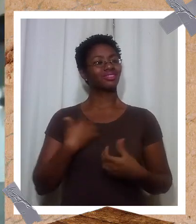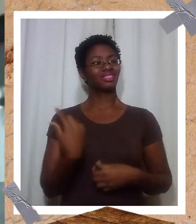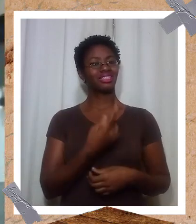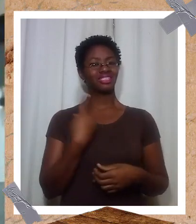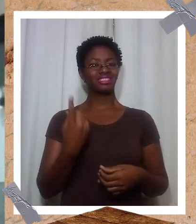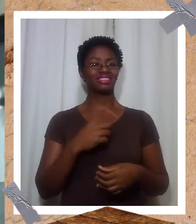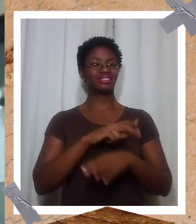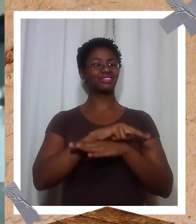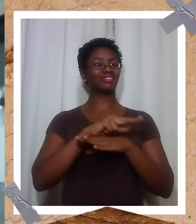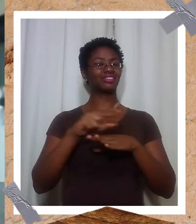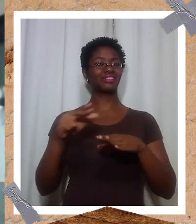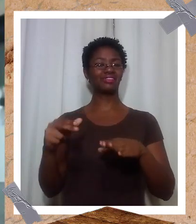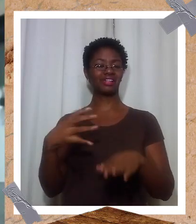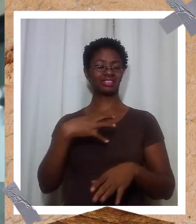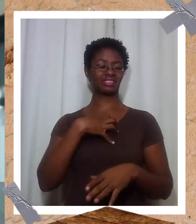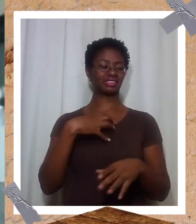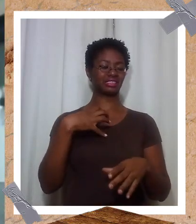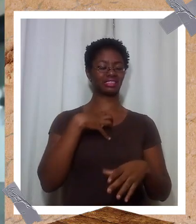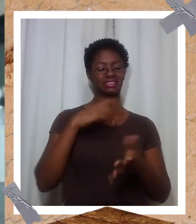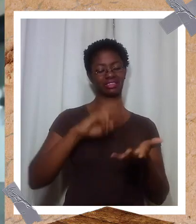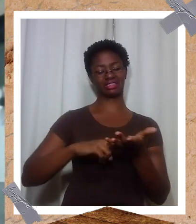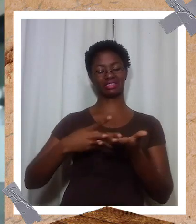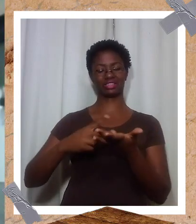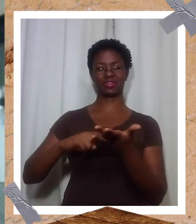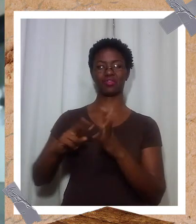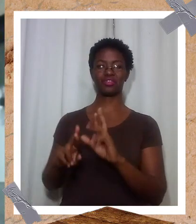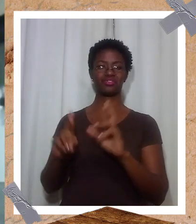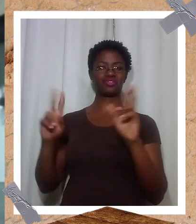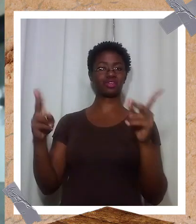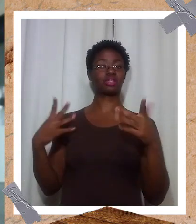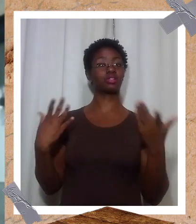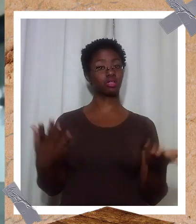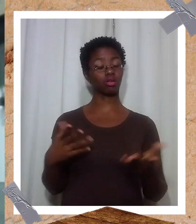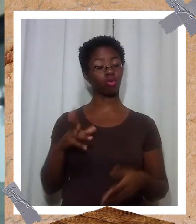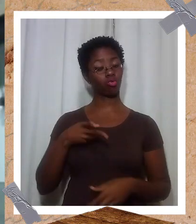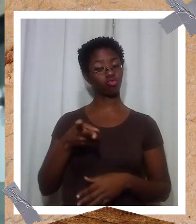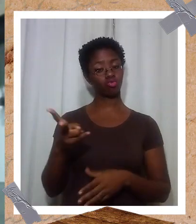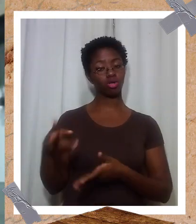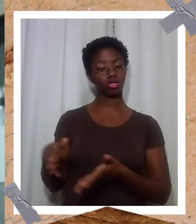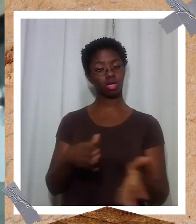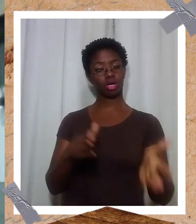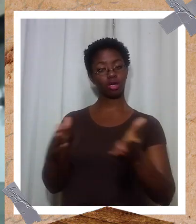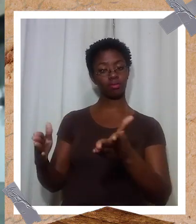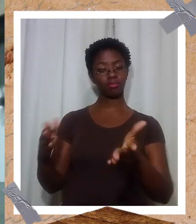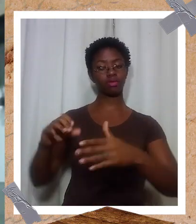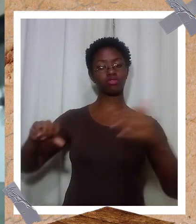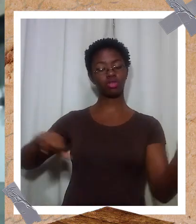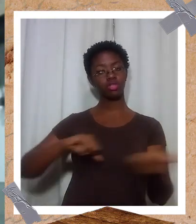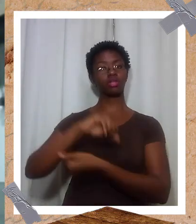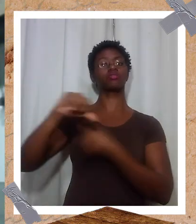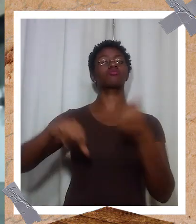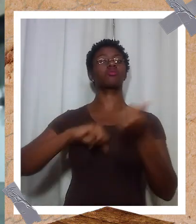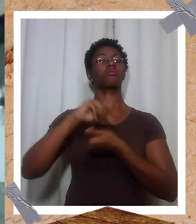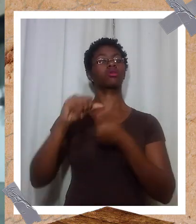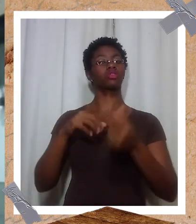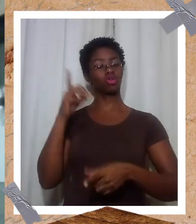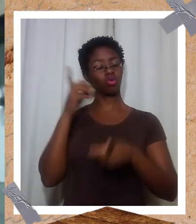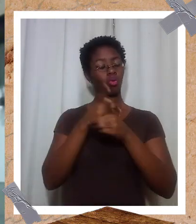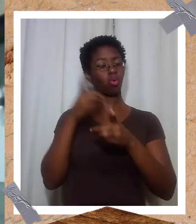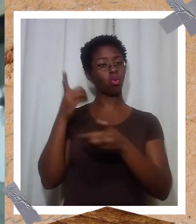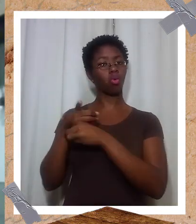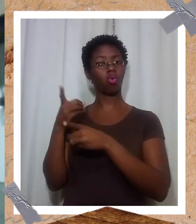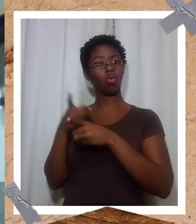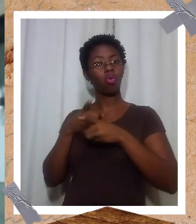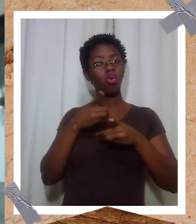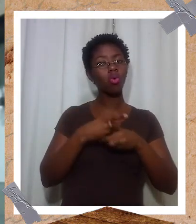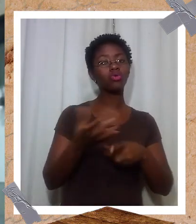sentidos. Então, eu queria, ainda nesse caminho de trajetória de reinvenção, de descoberta, eu